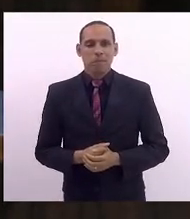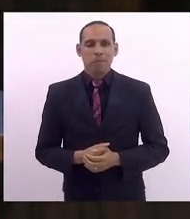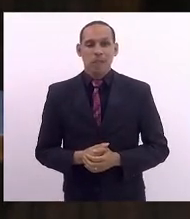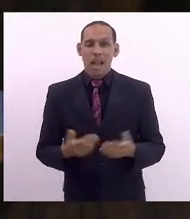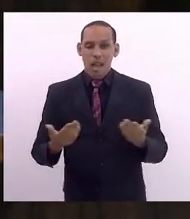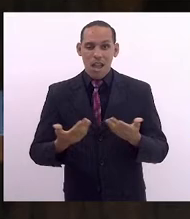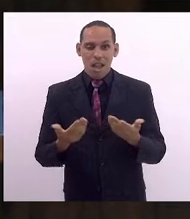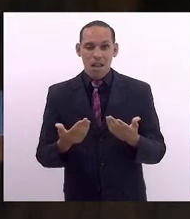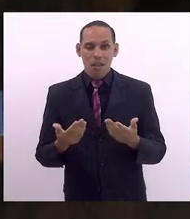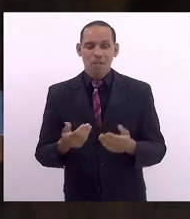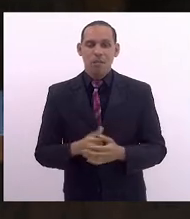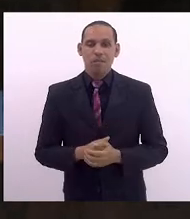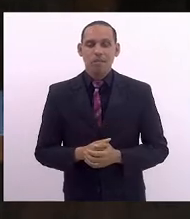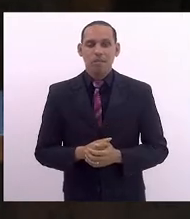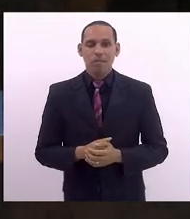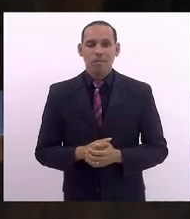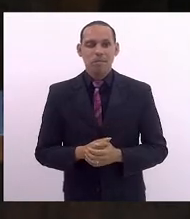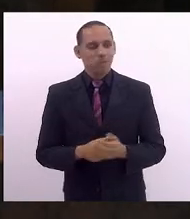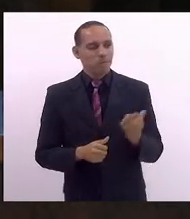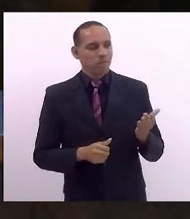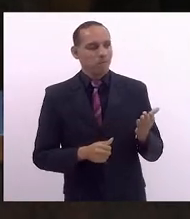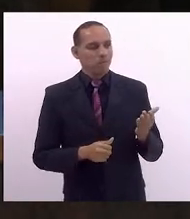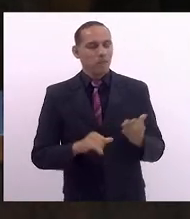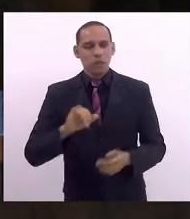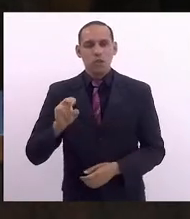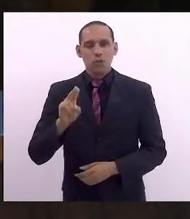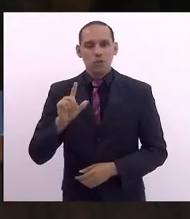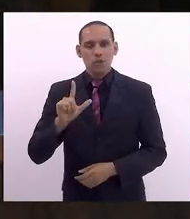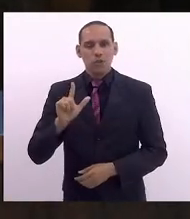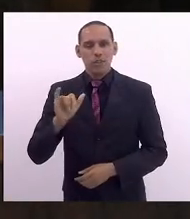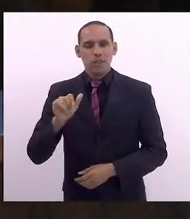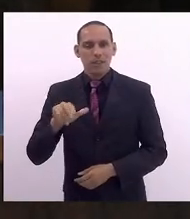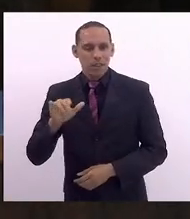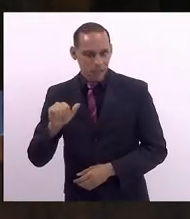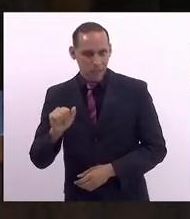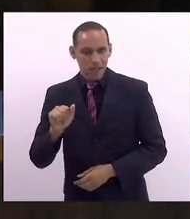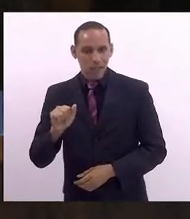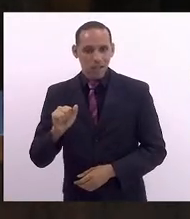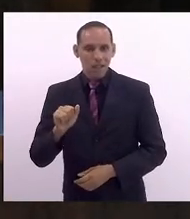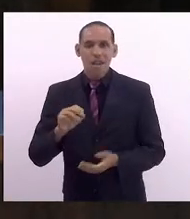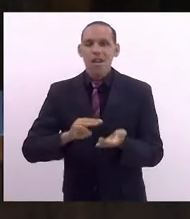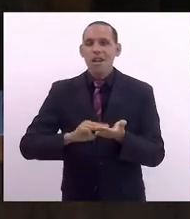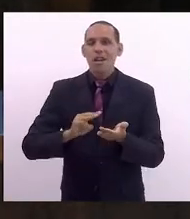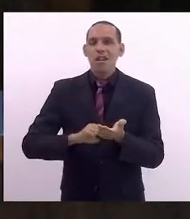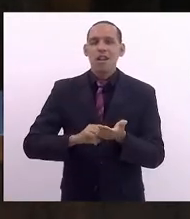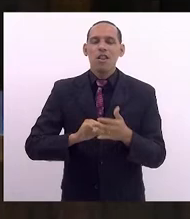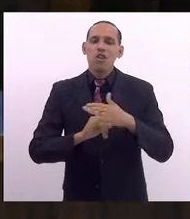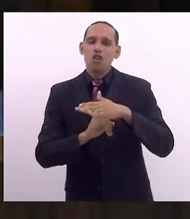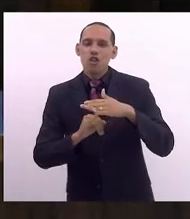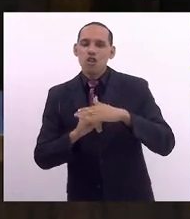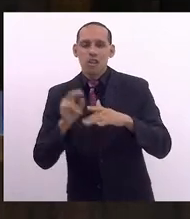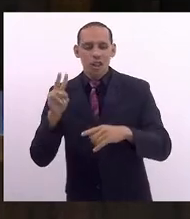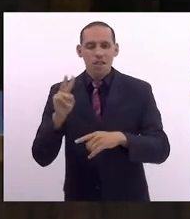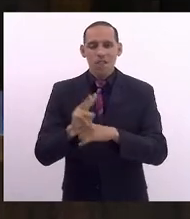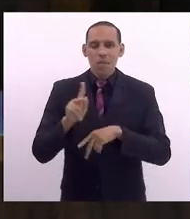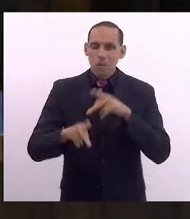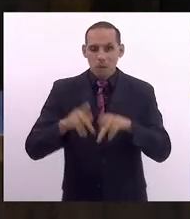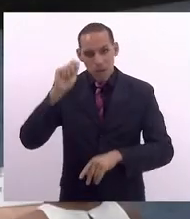Passo então a palavra agora para Juliana Sanches, que é membro do Instituto de Defesa da População